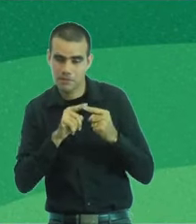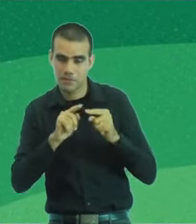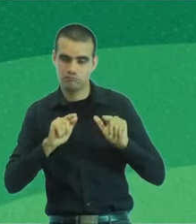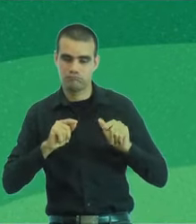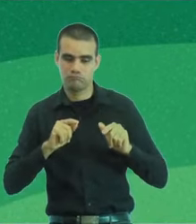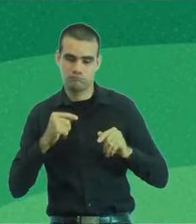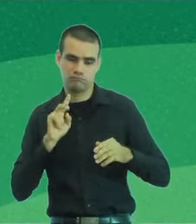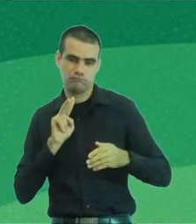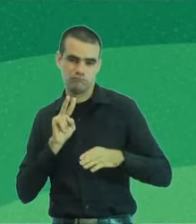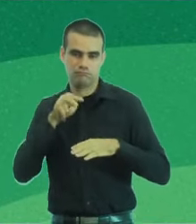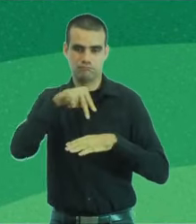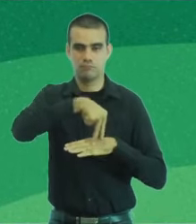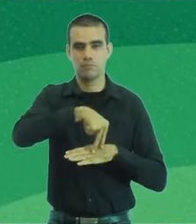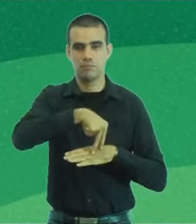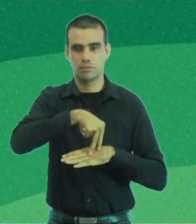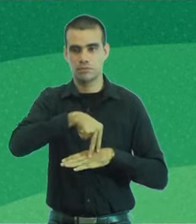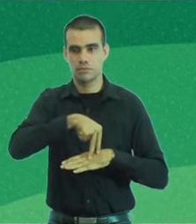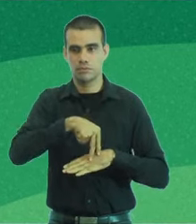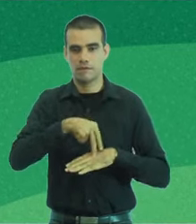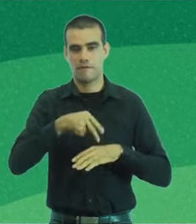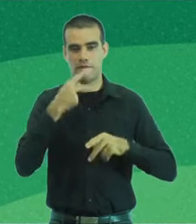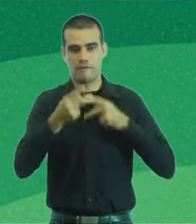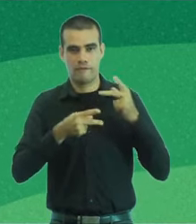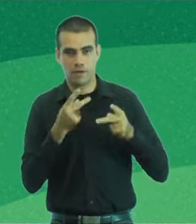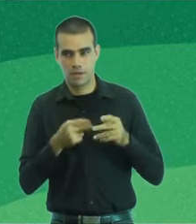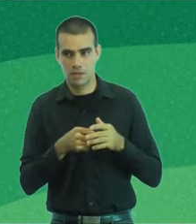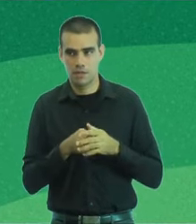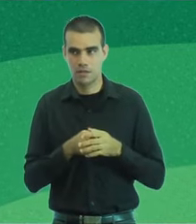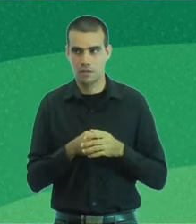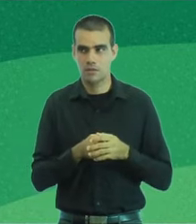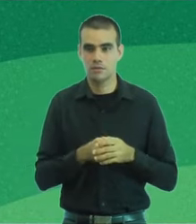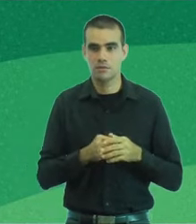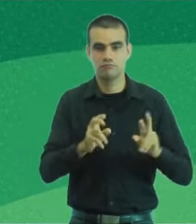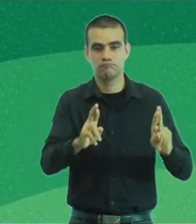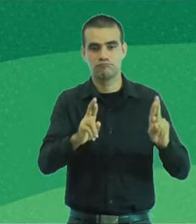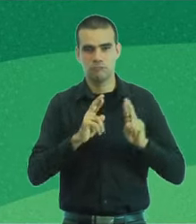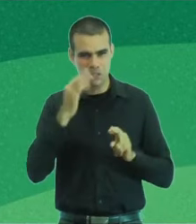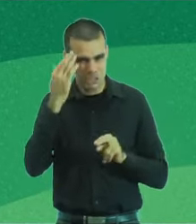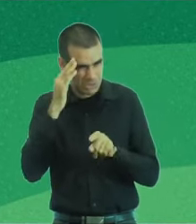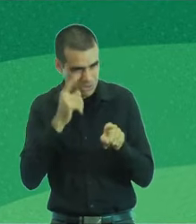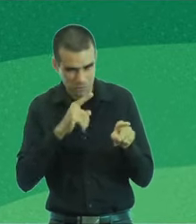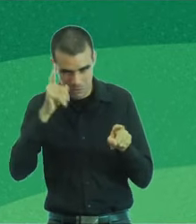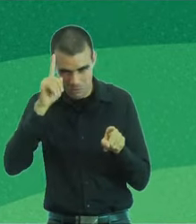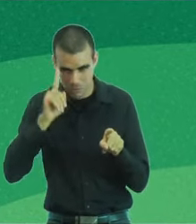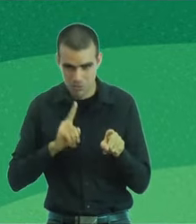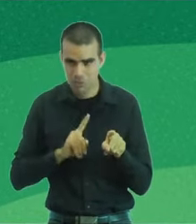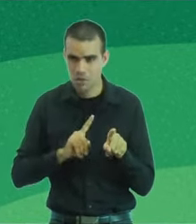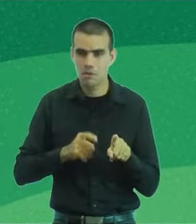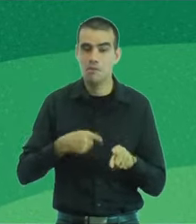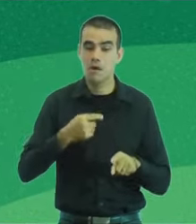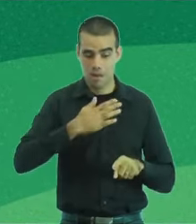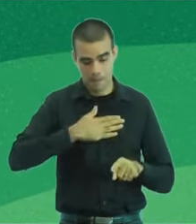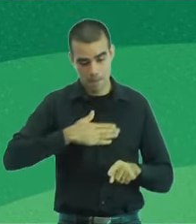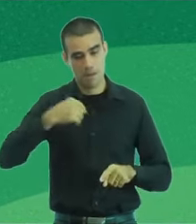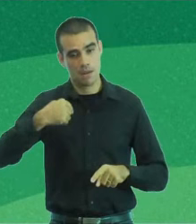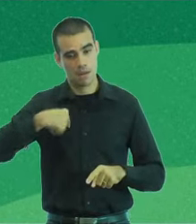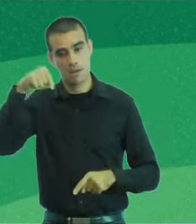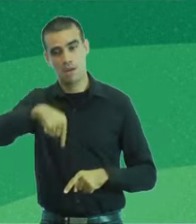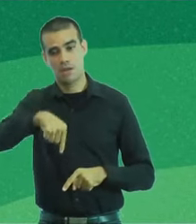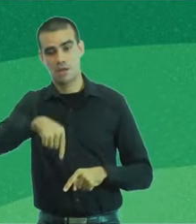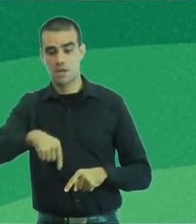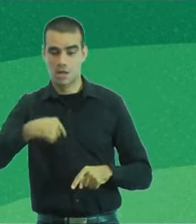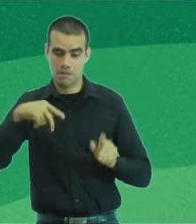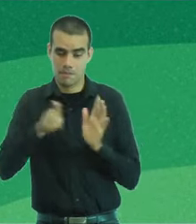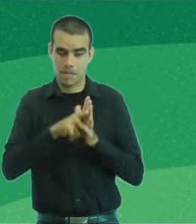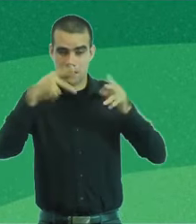impor numa coisa de falar tipo assim Como assim me respeita você não tá entendendo o que eu tô falando olha esse é o meu lugar e eu pertenço